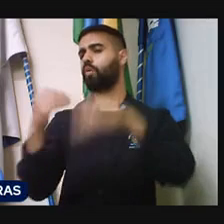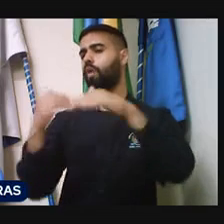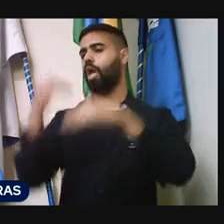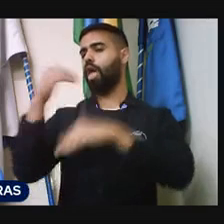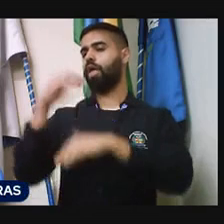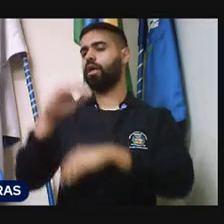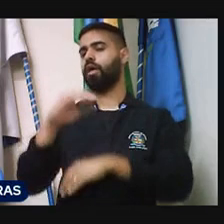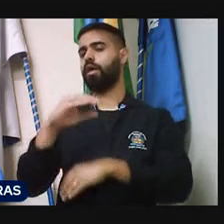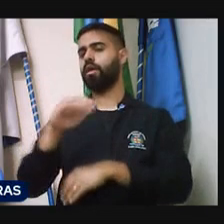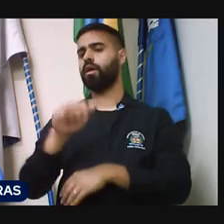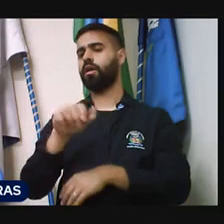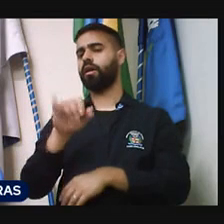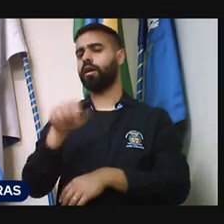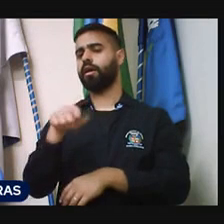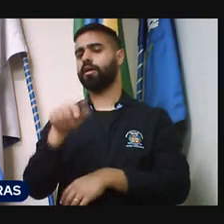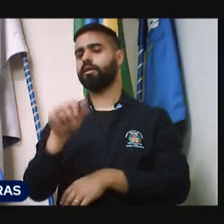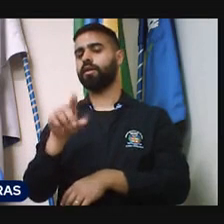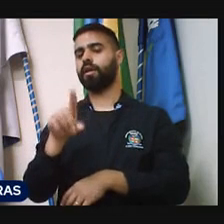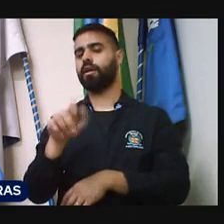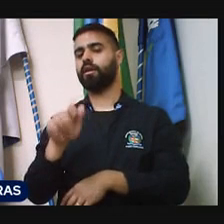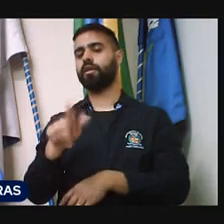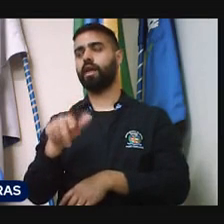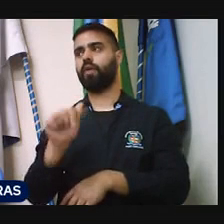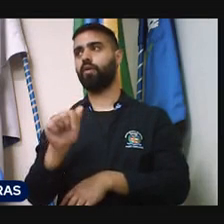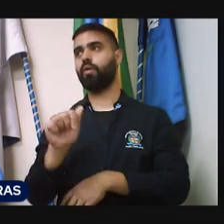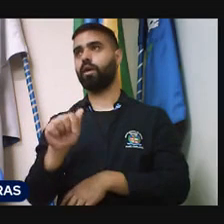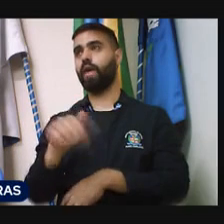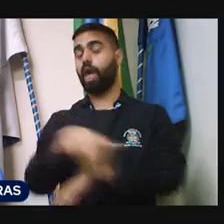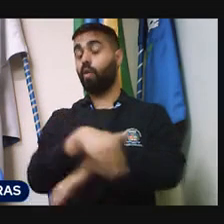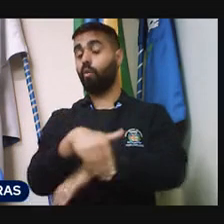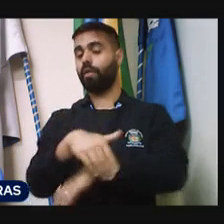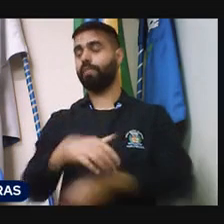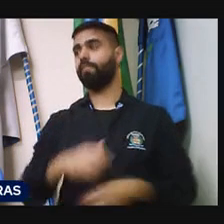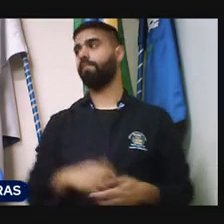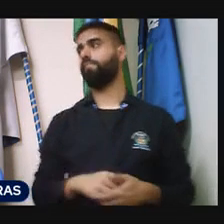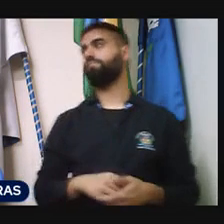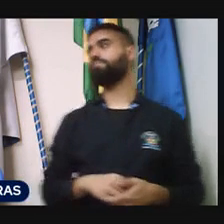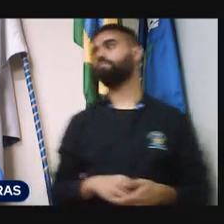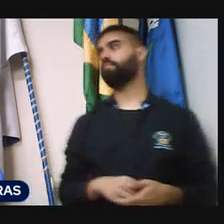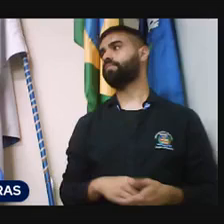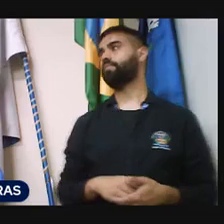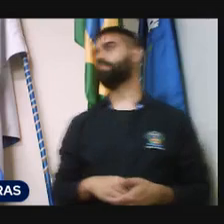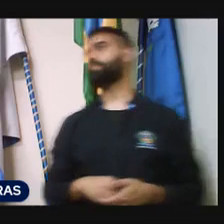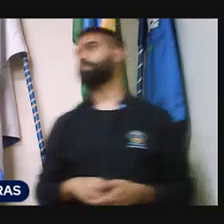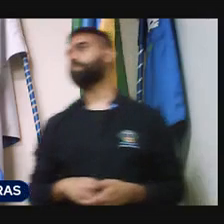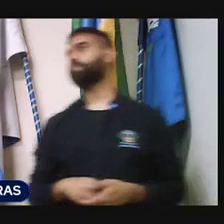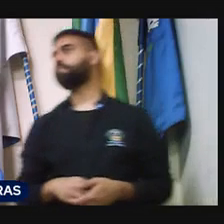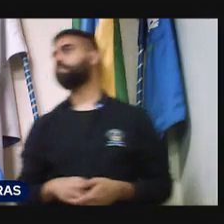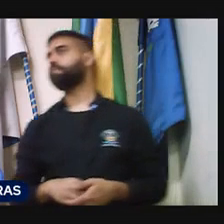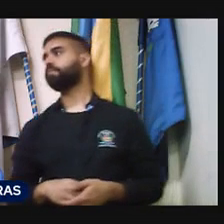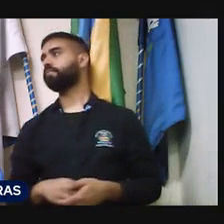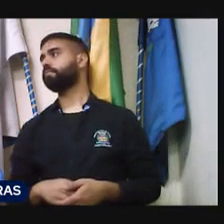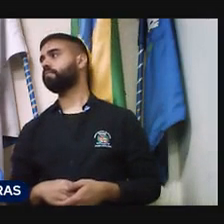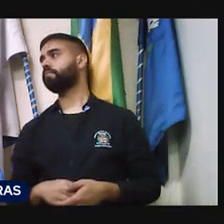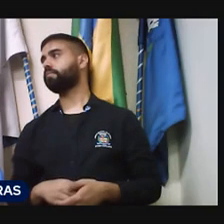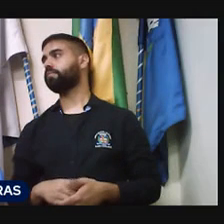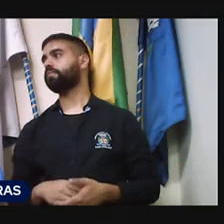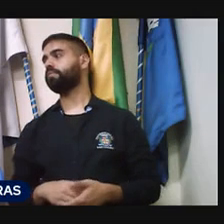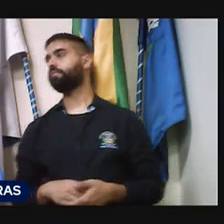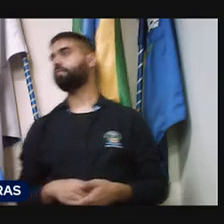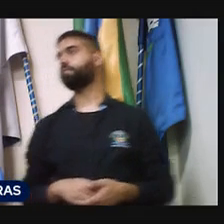caixa d'água 2 e não do bairro Caixa D'Água Ah mas essa conexão u